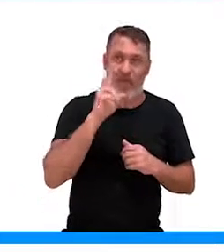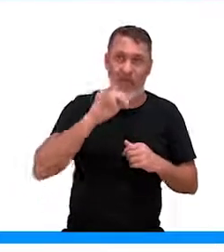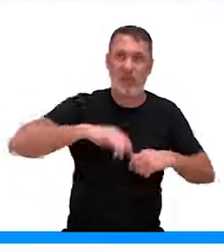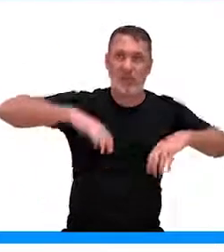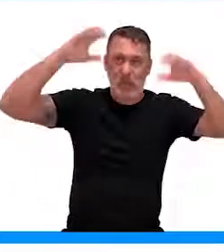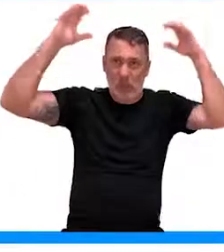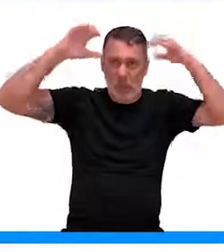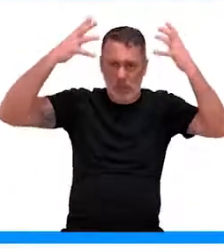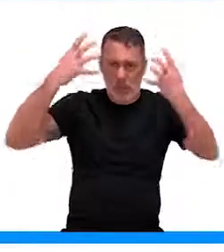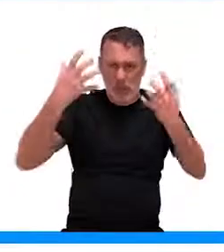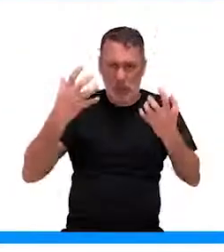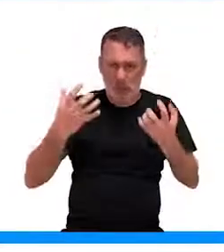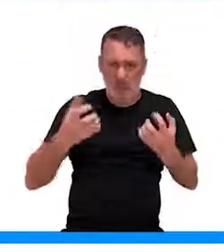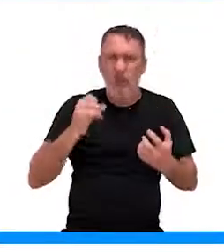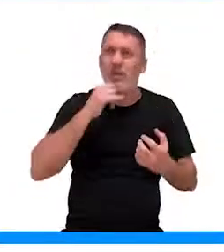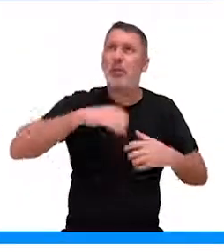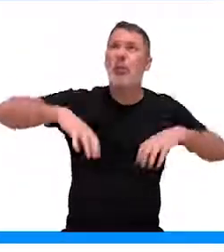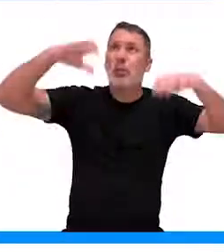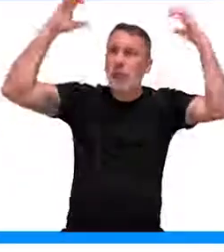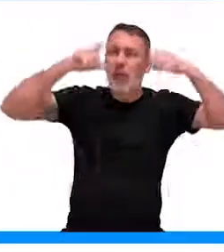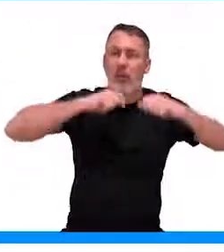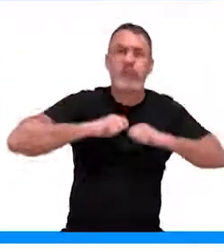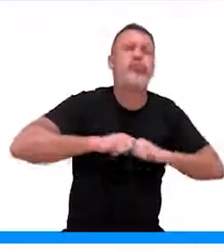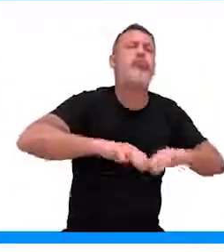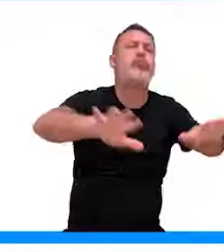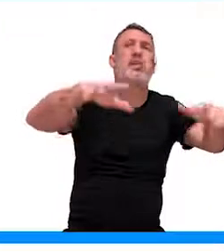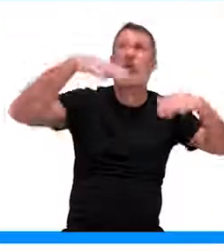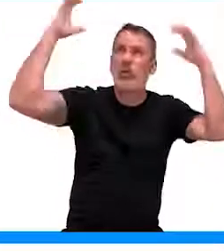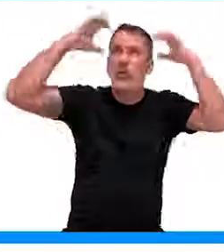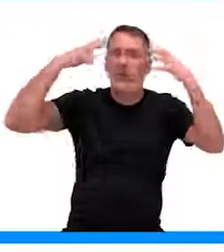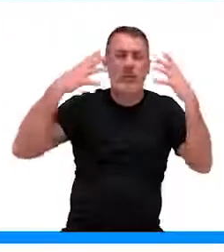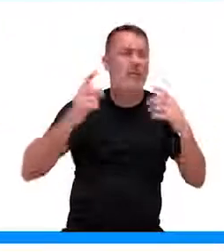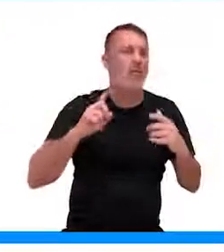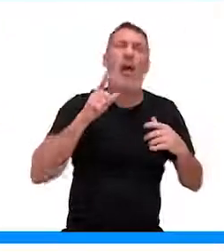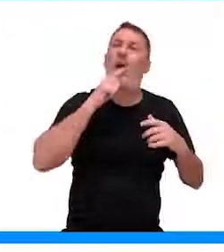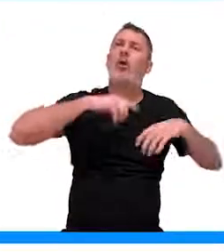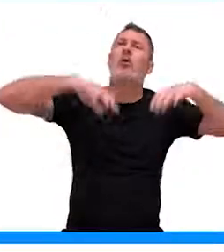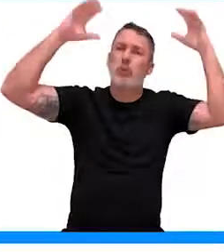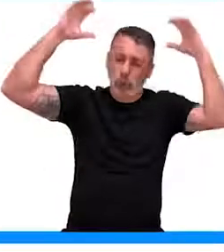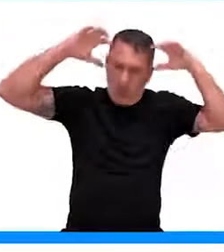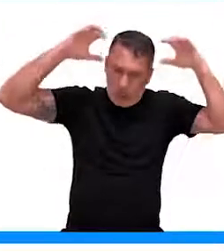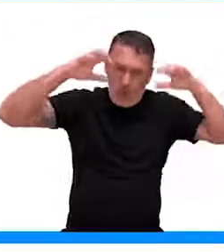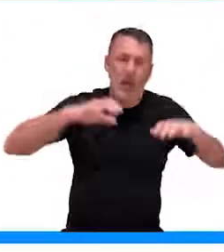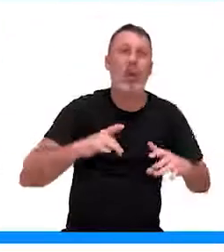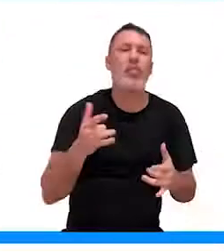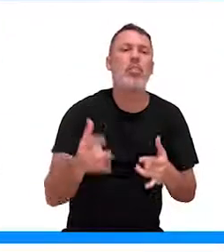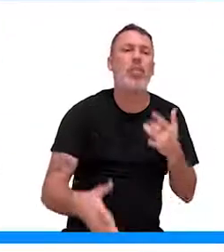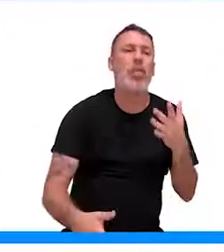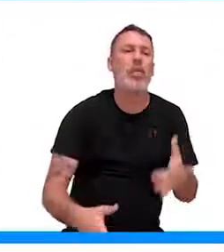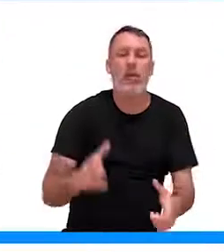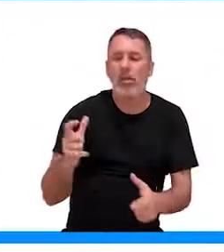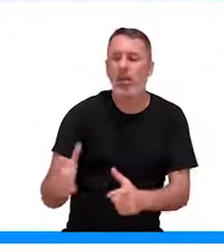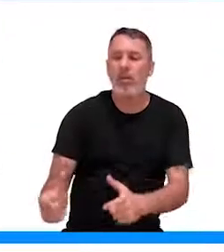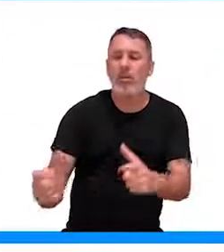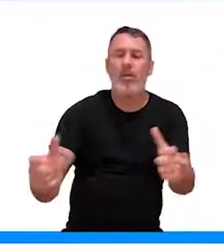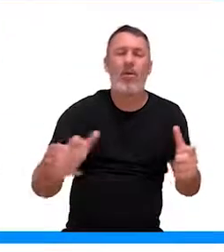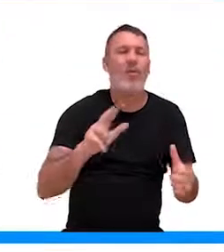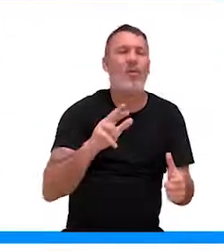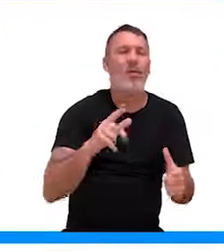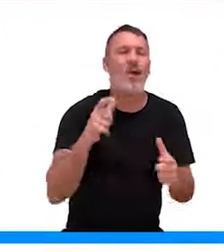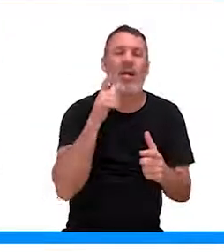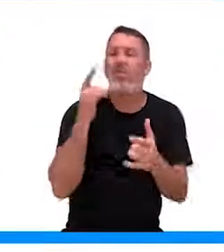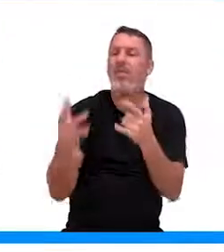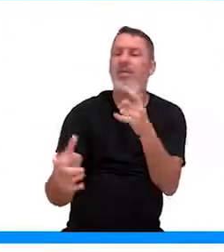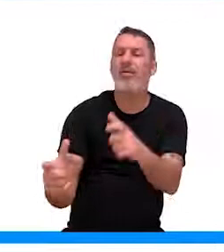escoar, rapidamente escoar. Choveu e escoou. Não, elas vão permanecer por um tempo ali naquele ambiente, e você tem, claro, um nível